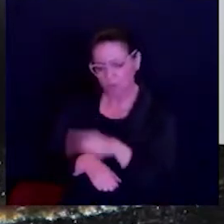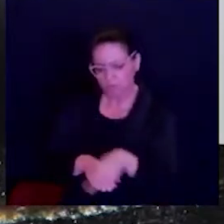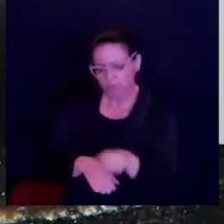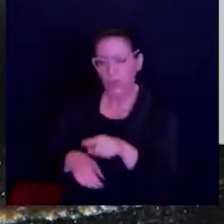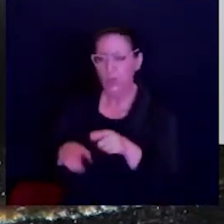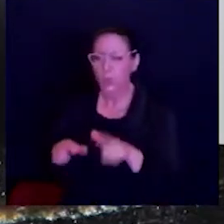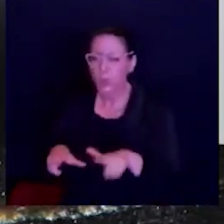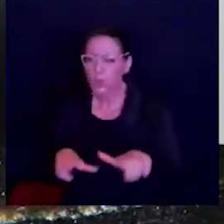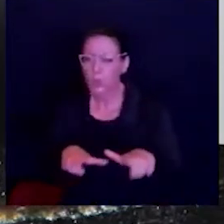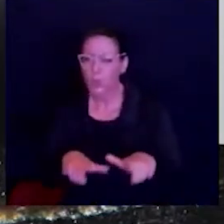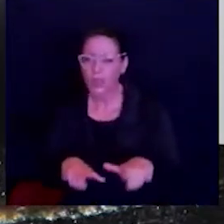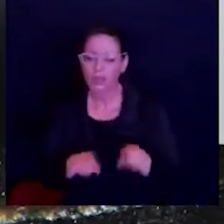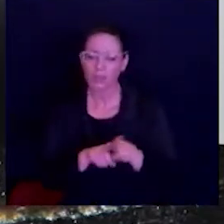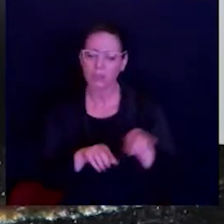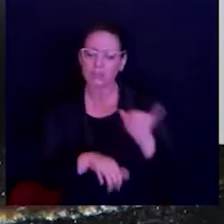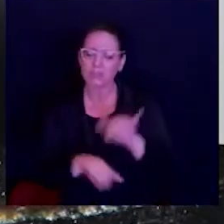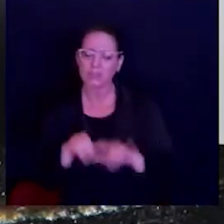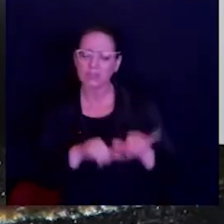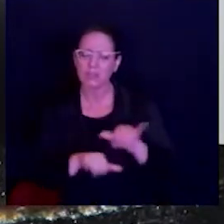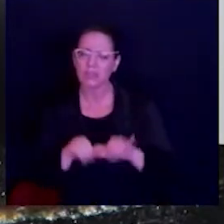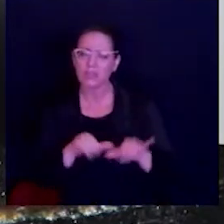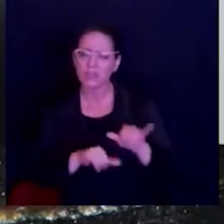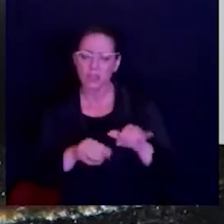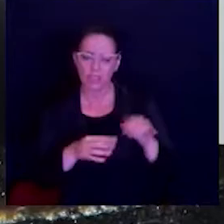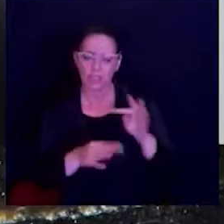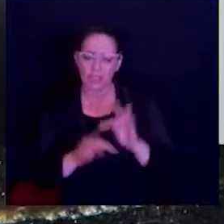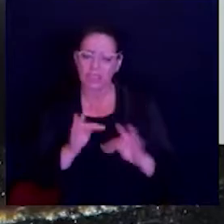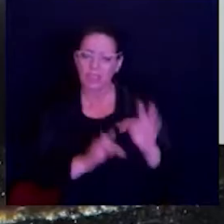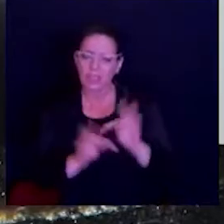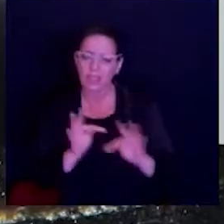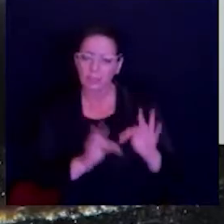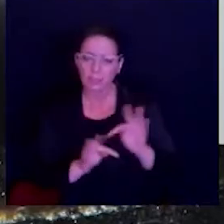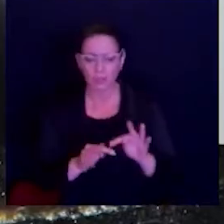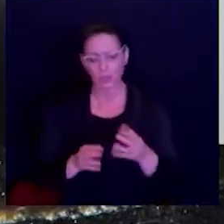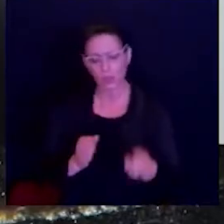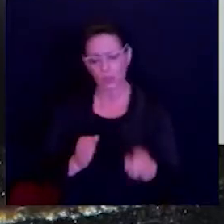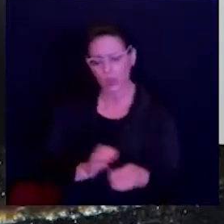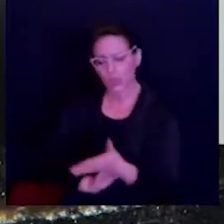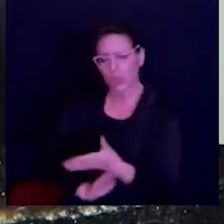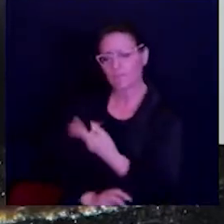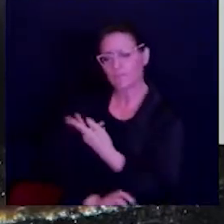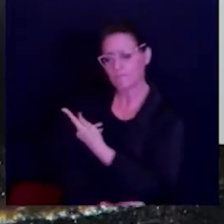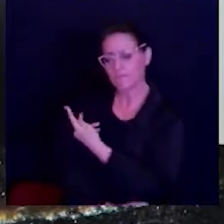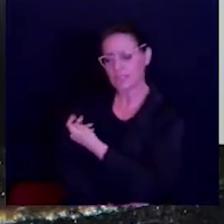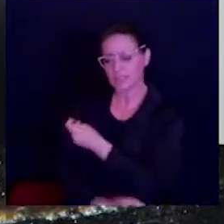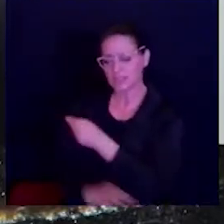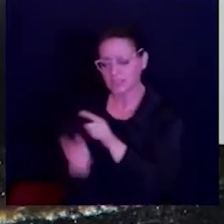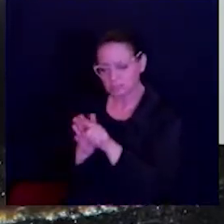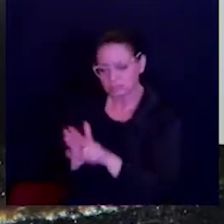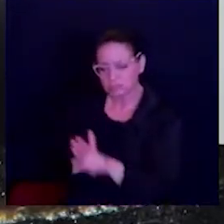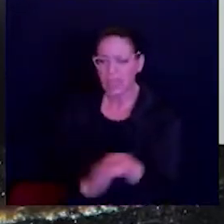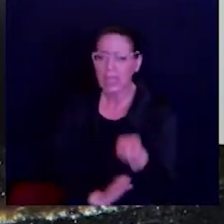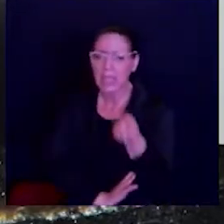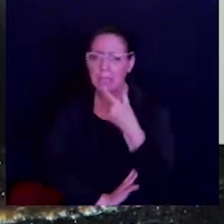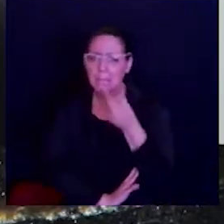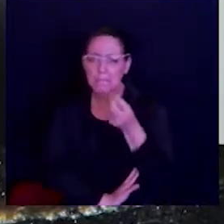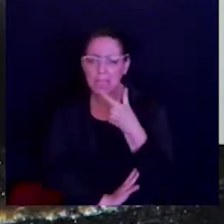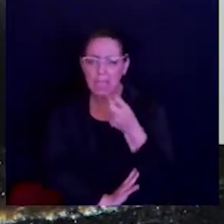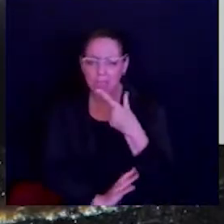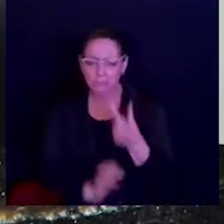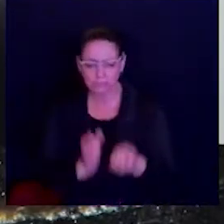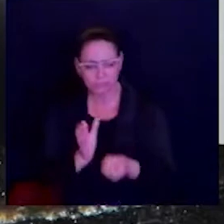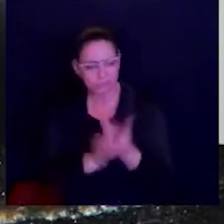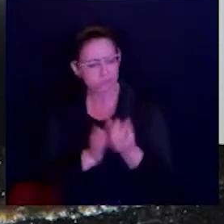técnicas avançadas de tratamento, a pesquisa de novas vacinas, a produção de medicamentos, dentre